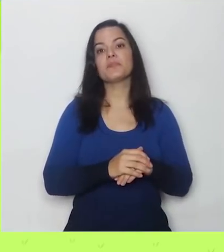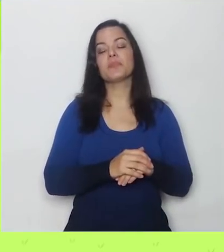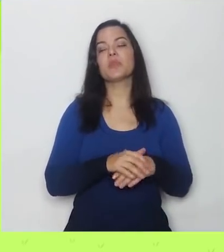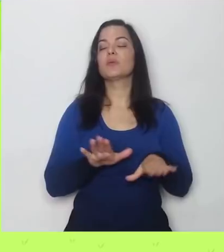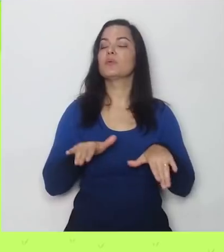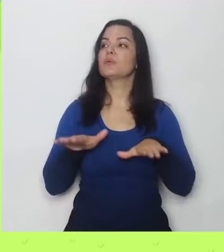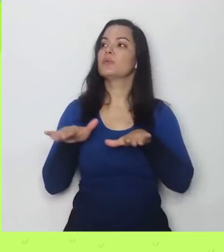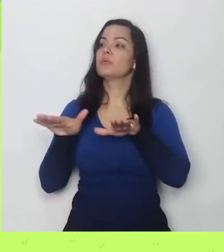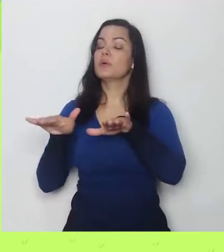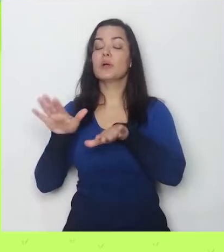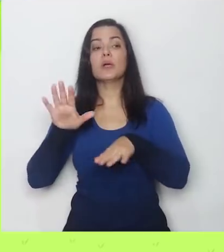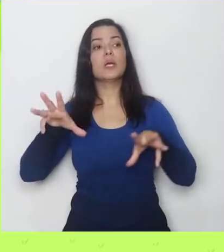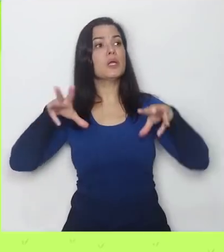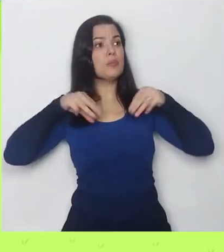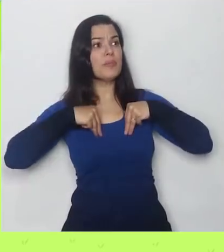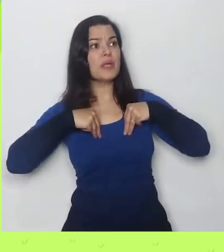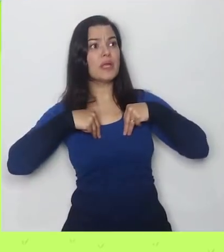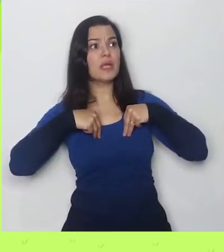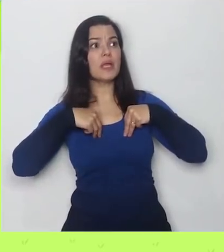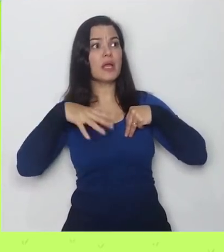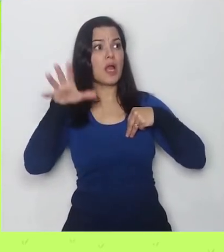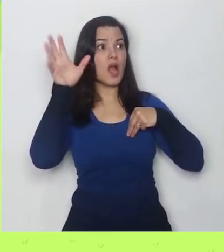Mika, está me ouvindo?